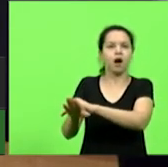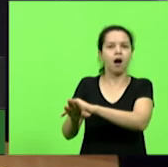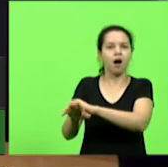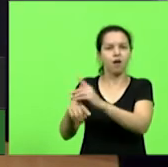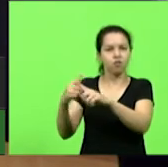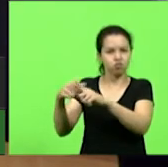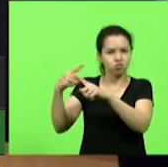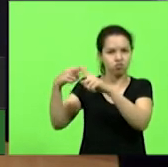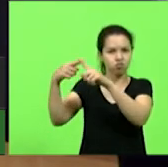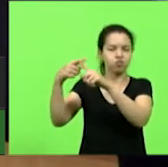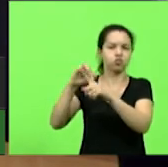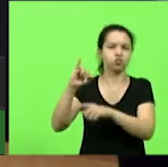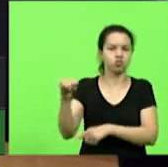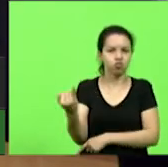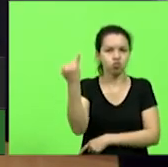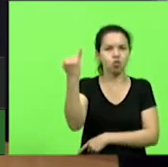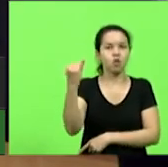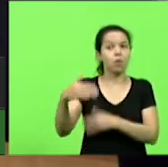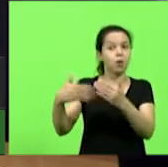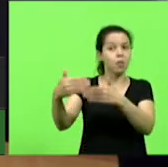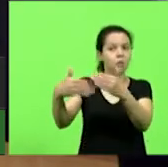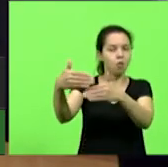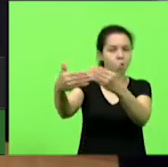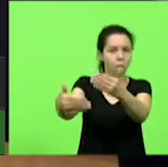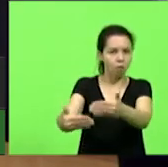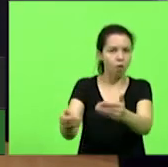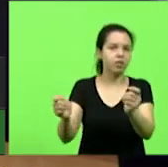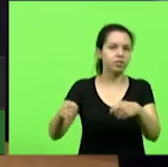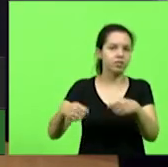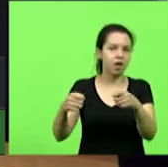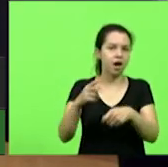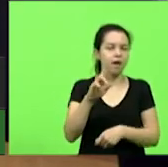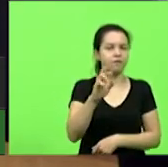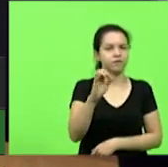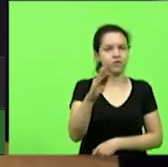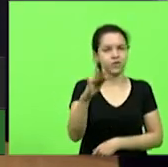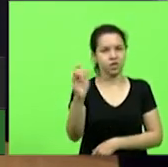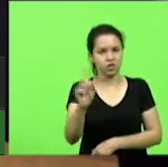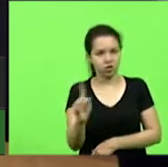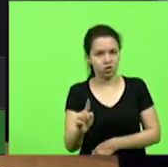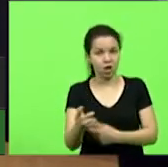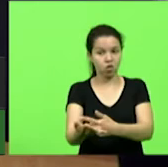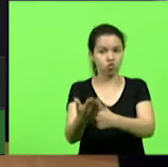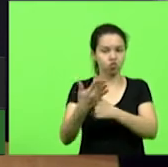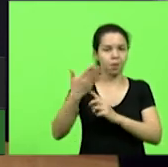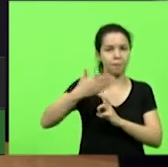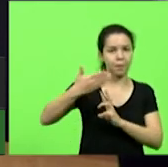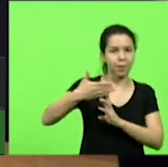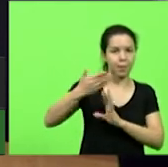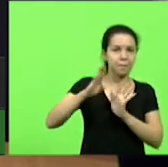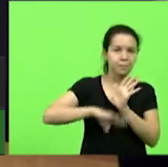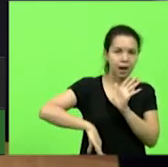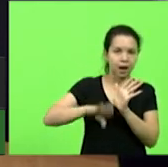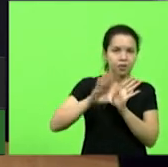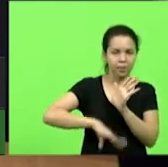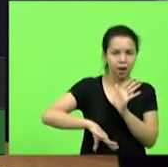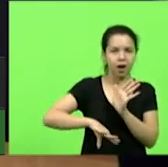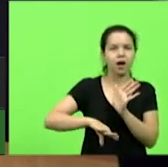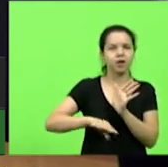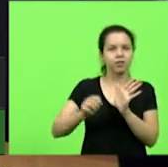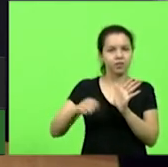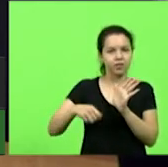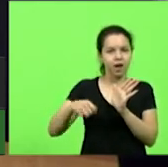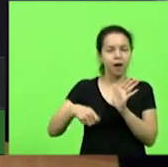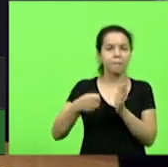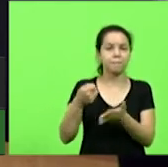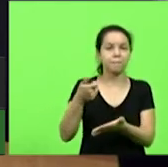o refis, ou prefis, onde ele abate os juros e multas, e aí ele pagava o valor